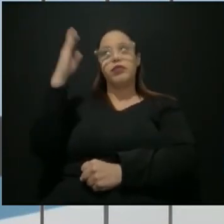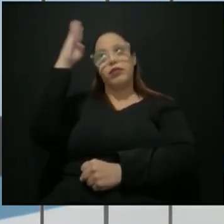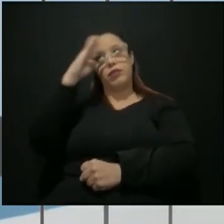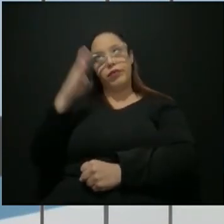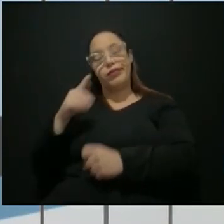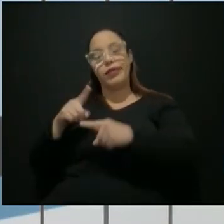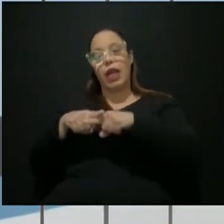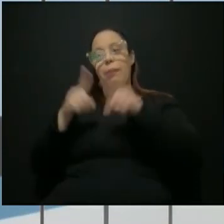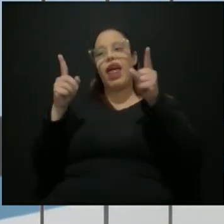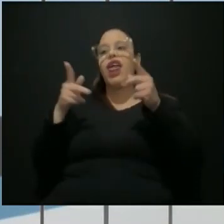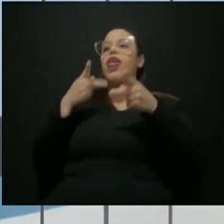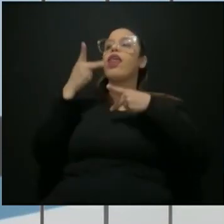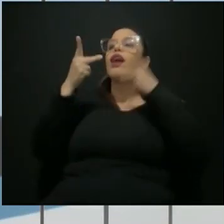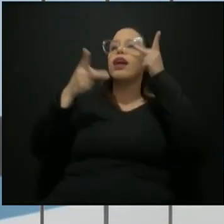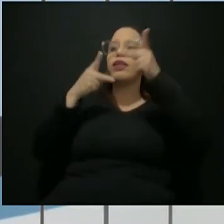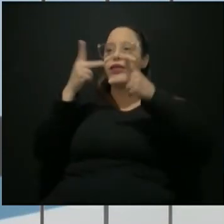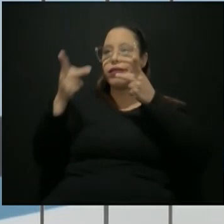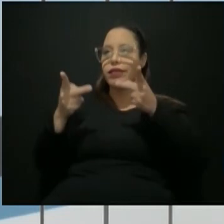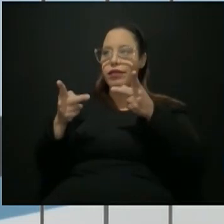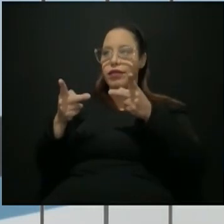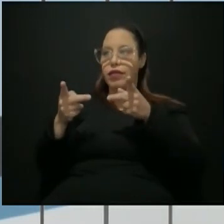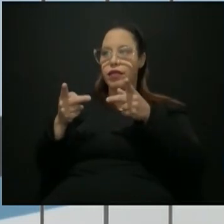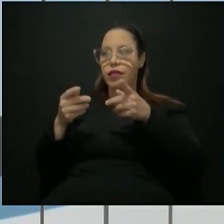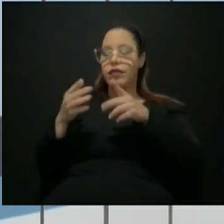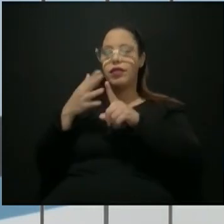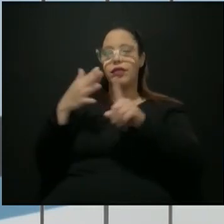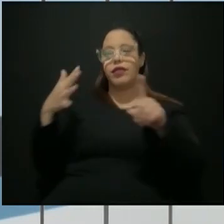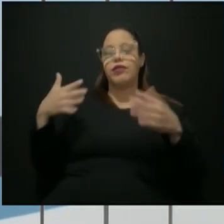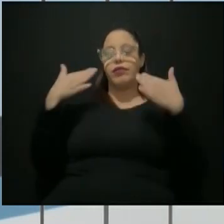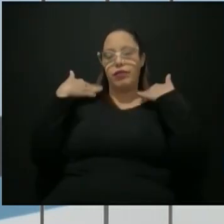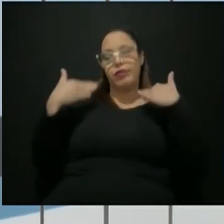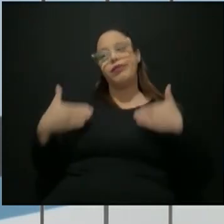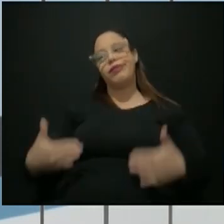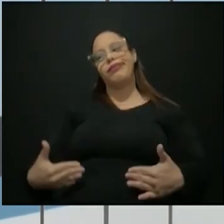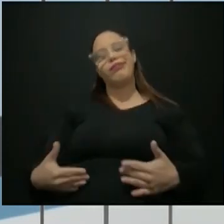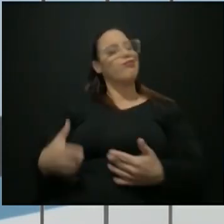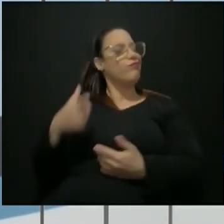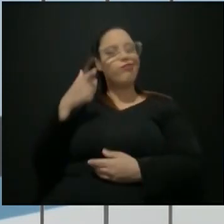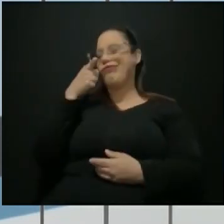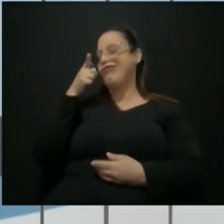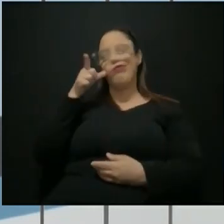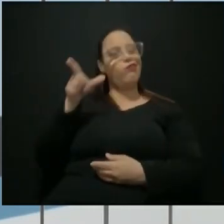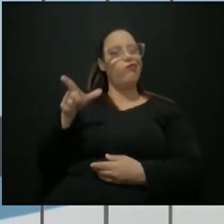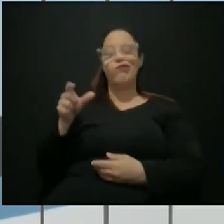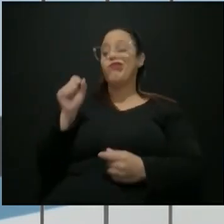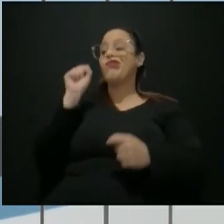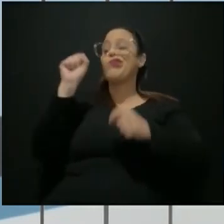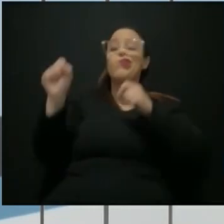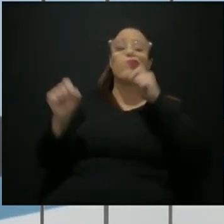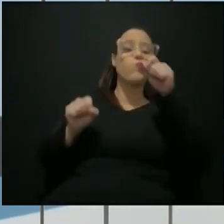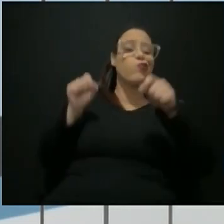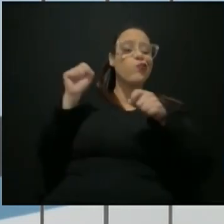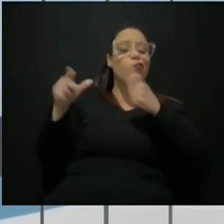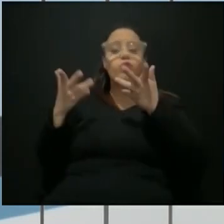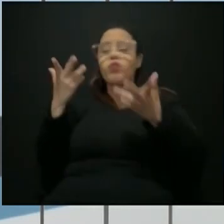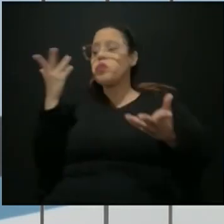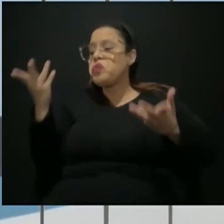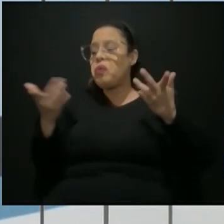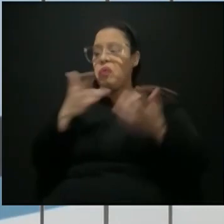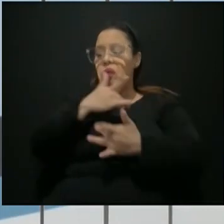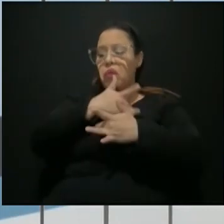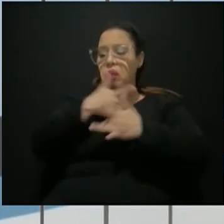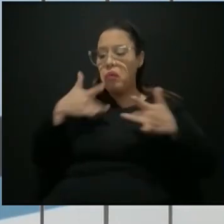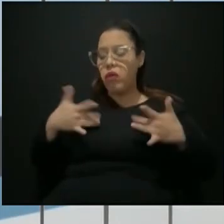nada sobre a pessoa em termos de características biológicas. A gente não consegue inferir qual que é a condição de saúde dessa pessoa, qual que é a